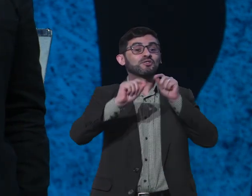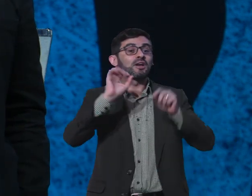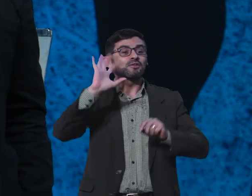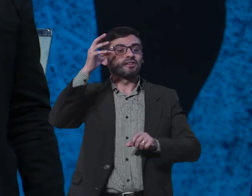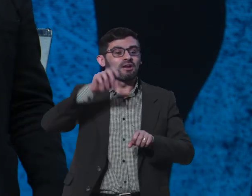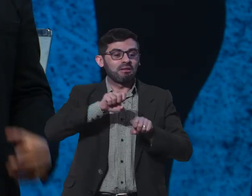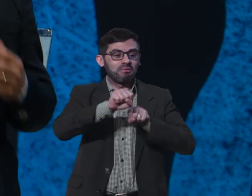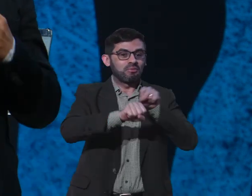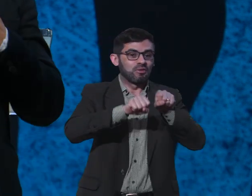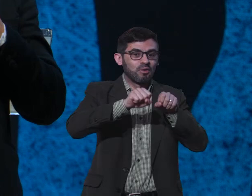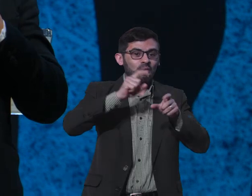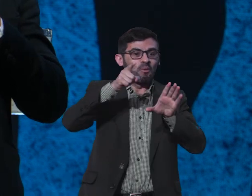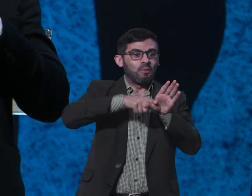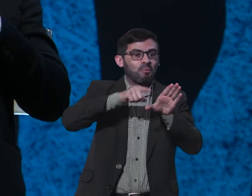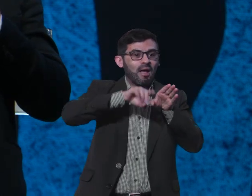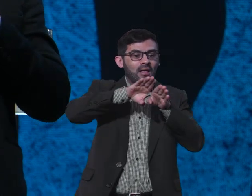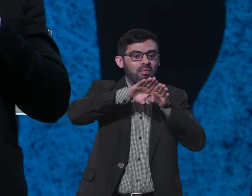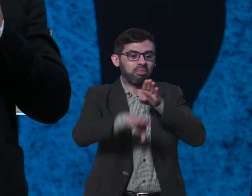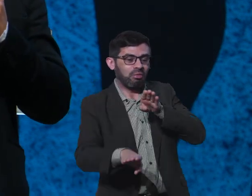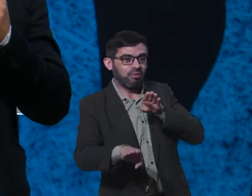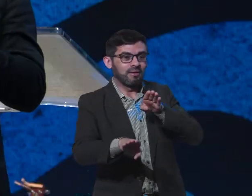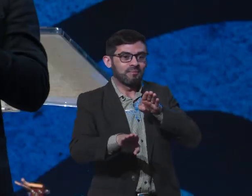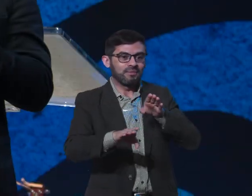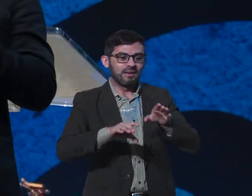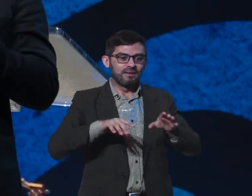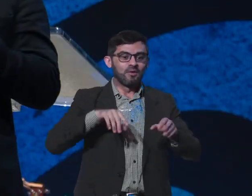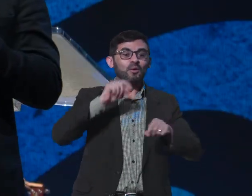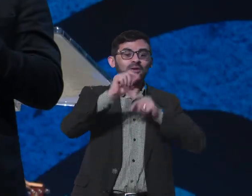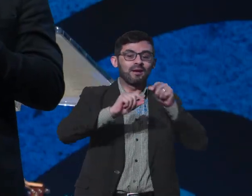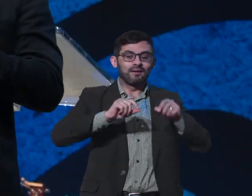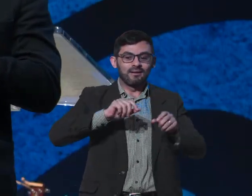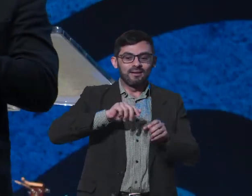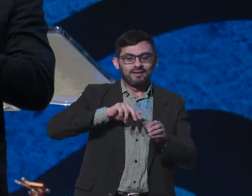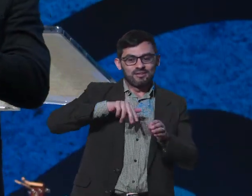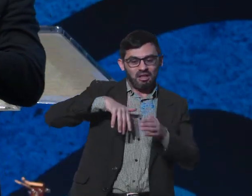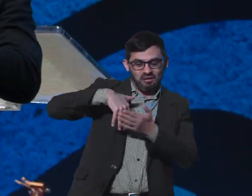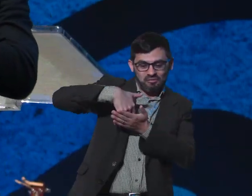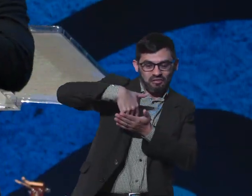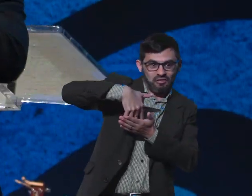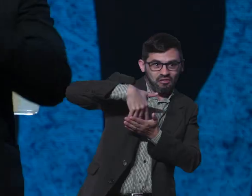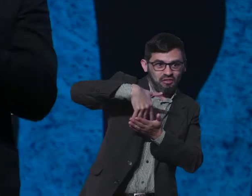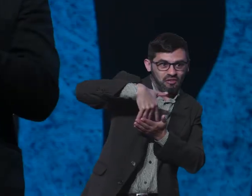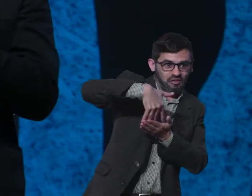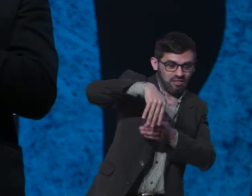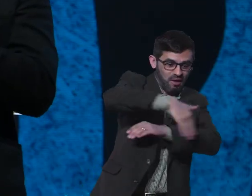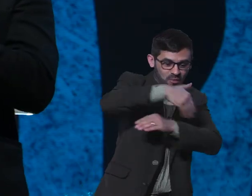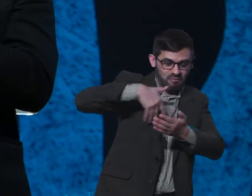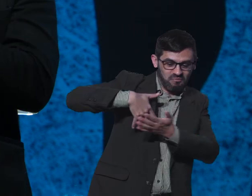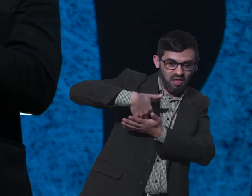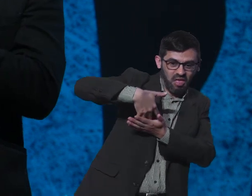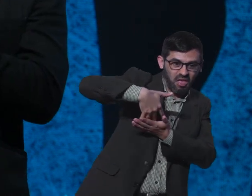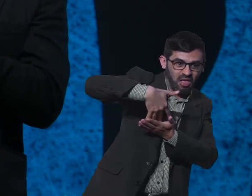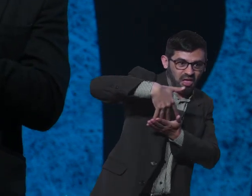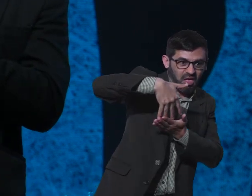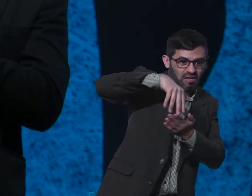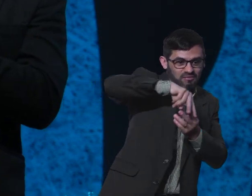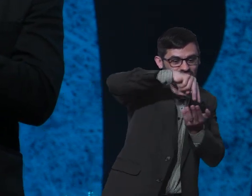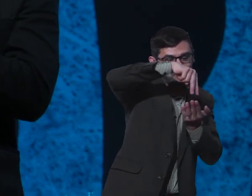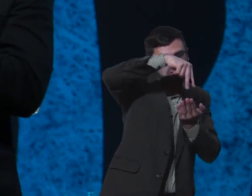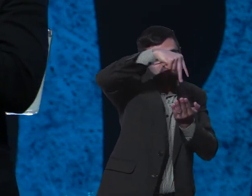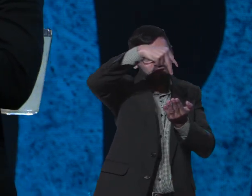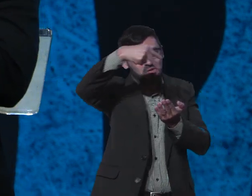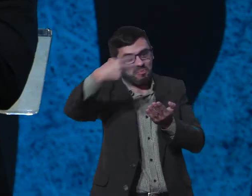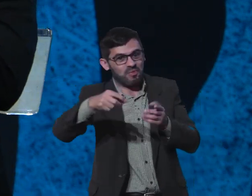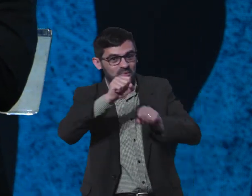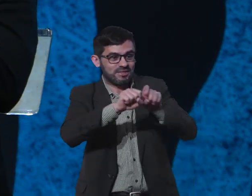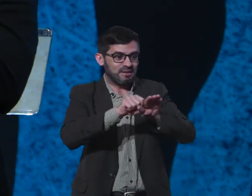pé escorregou. Quando meu pé escorregou, foi arrastando no chão assim, eu caí para um lado, a bicicleta